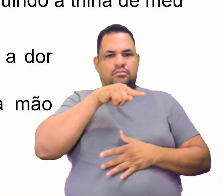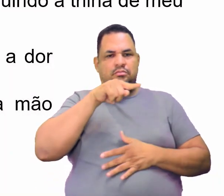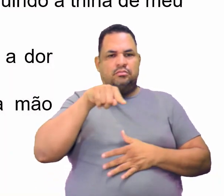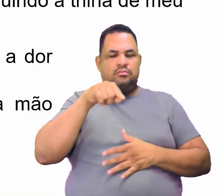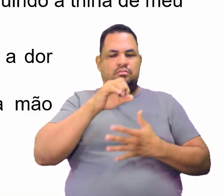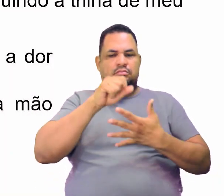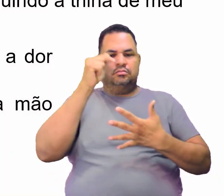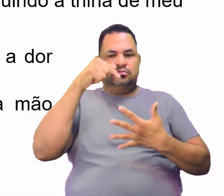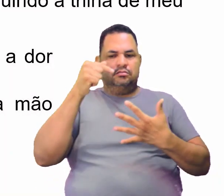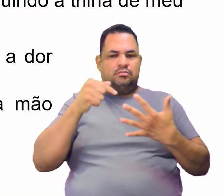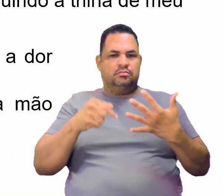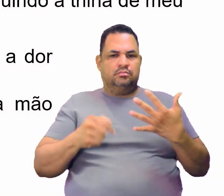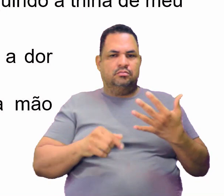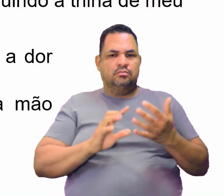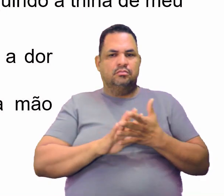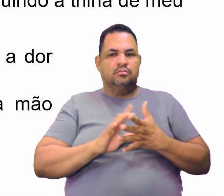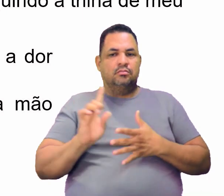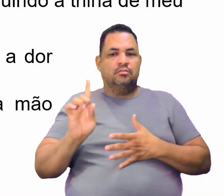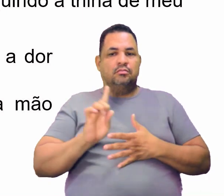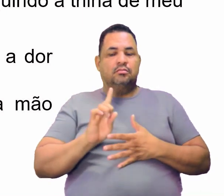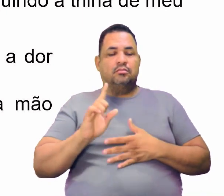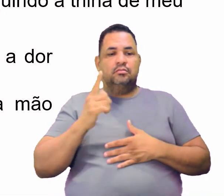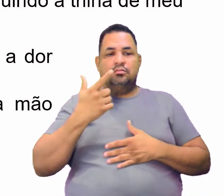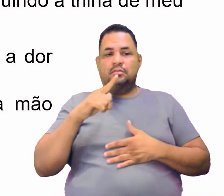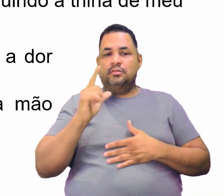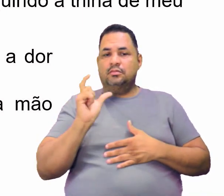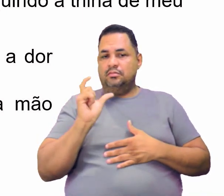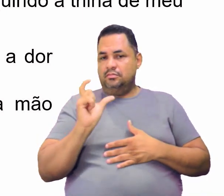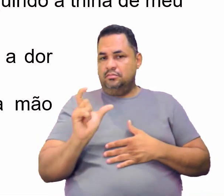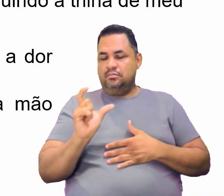Assinale a alternativa em que não há